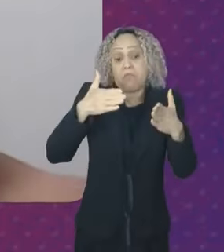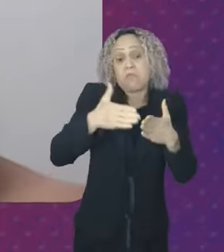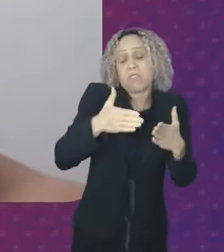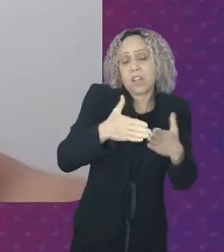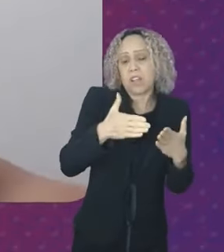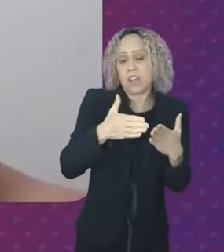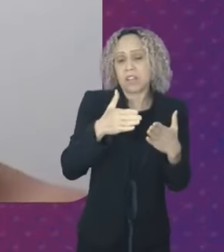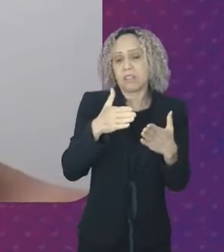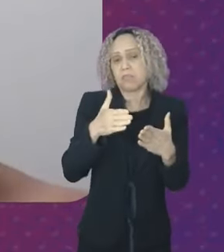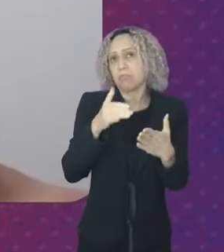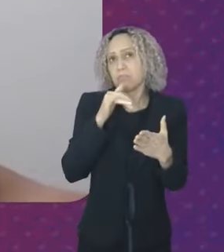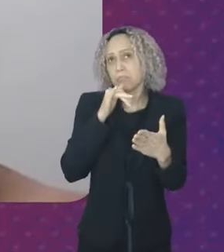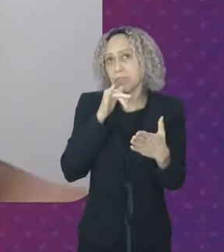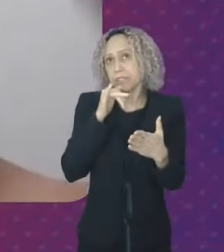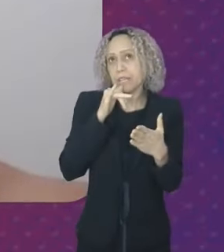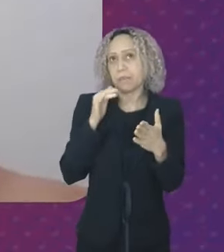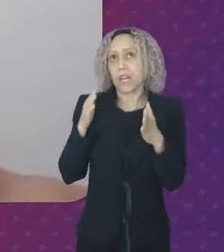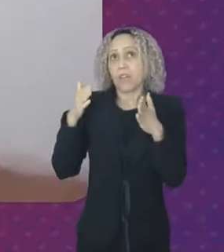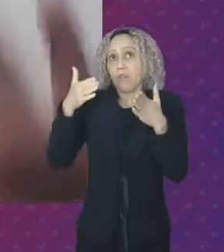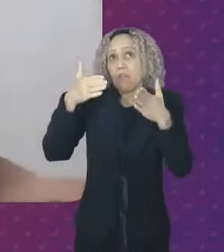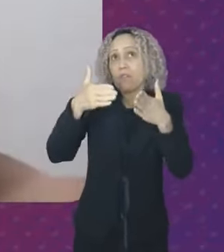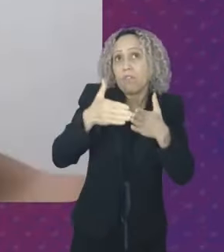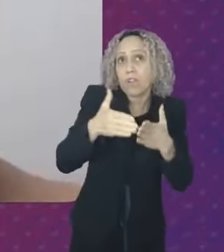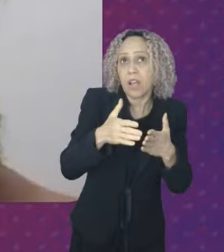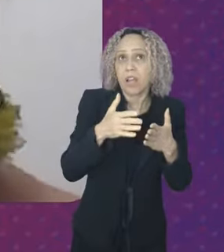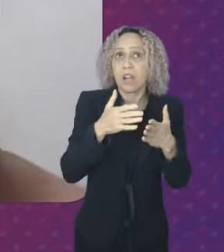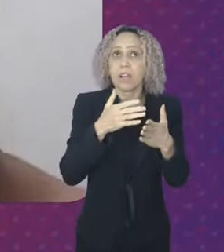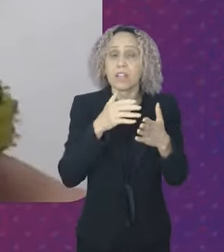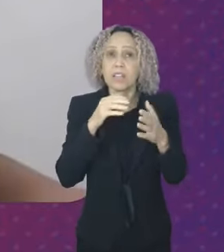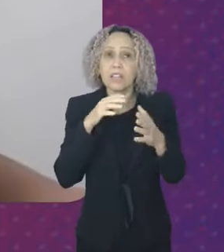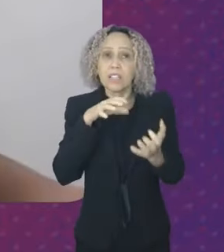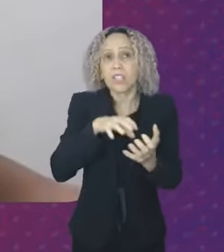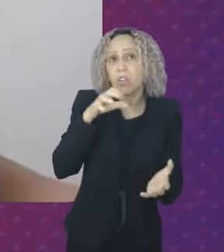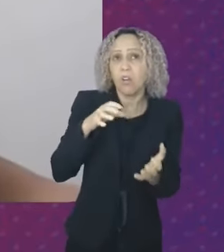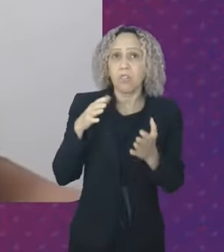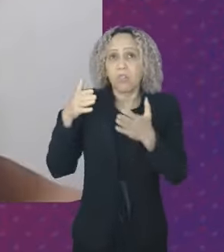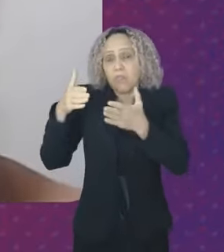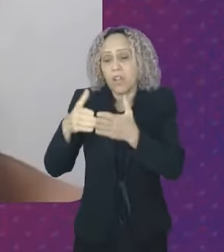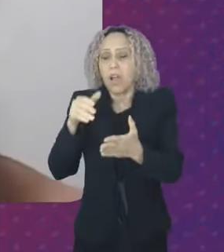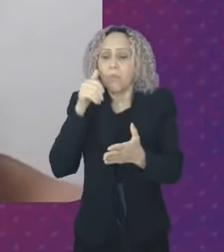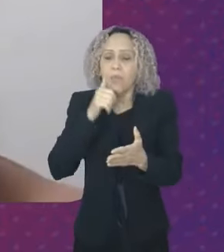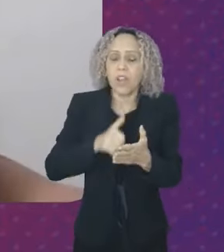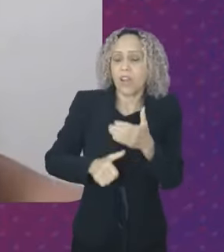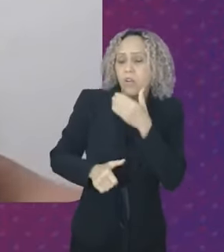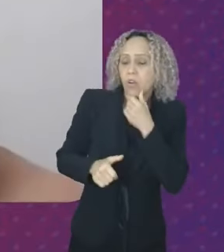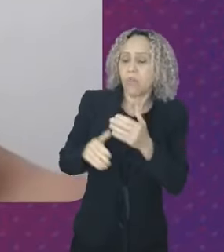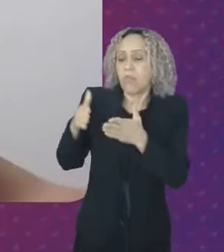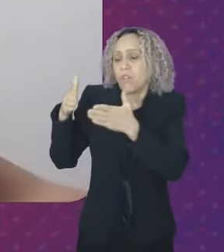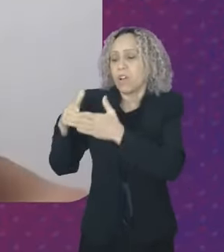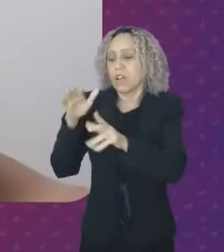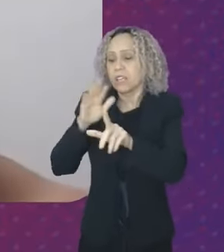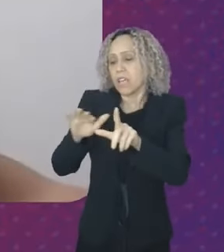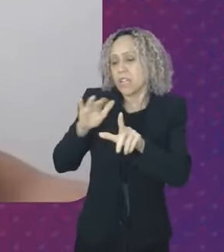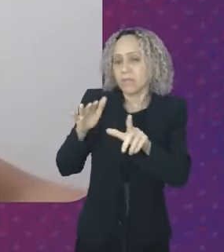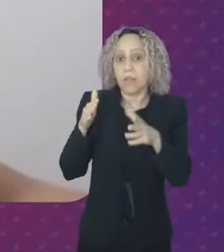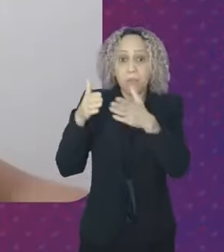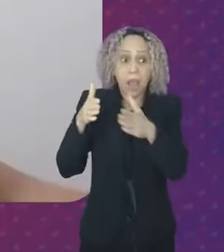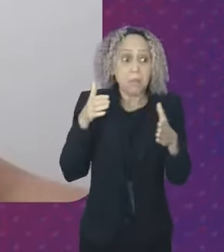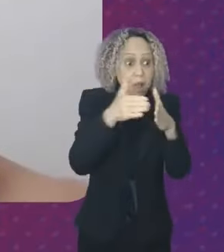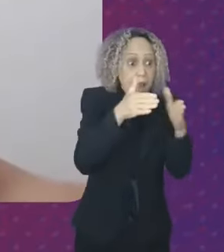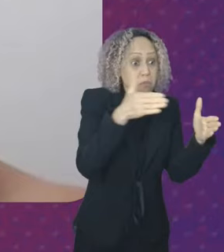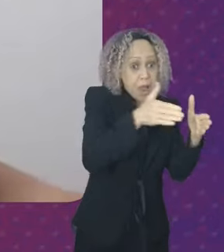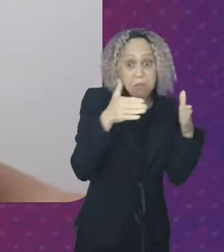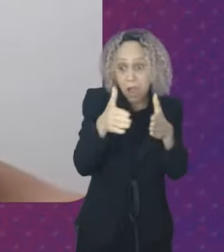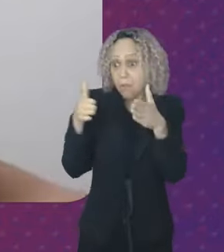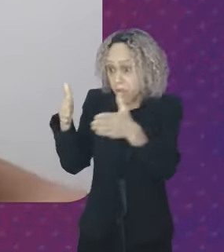comunidade heteronormativa, eu vou comunicar com todo mundo. E nós sabemos que isso é